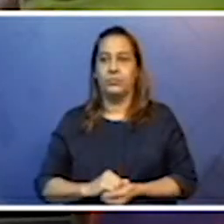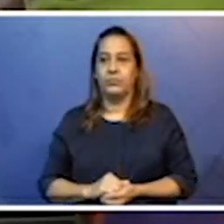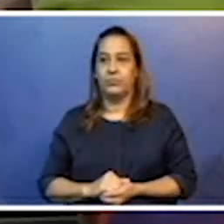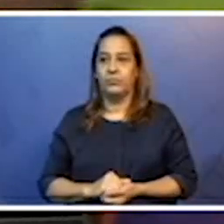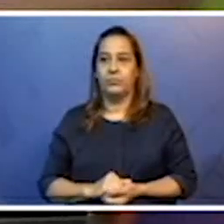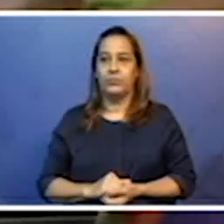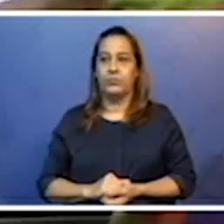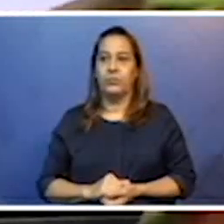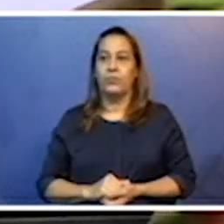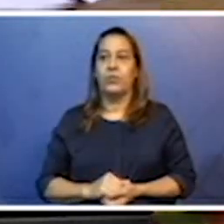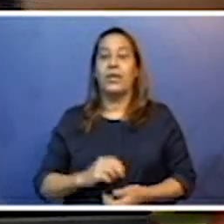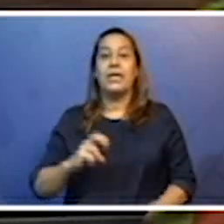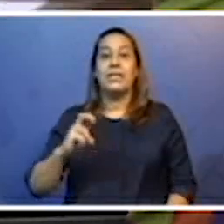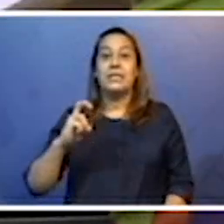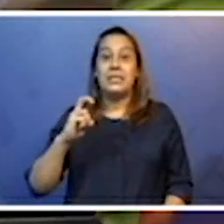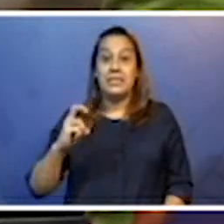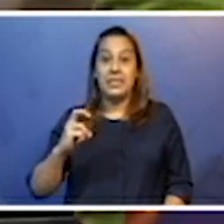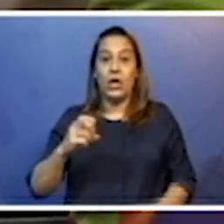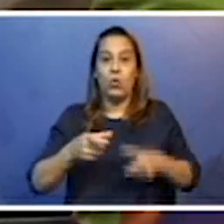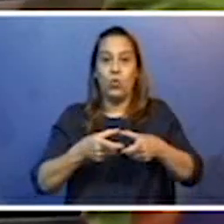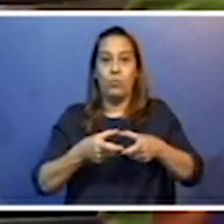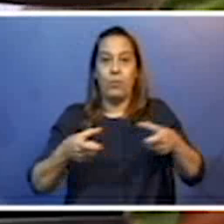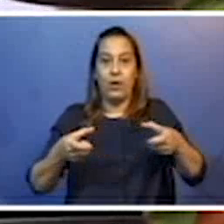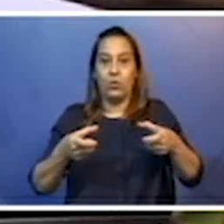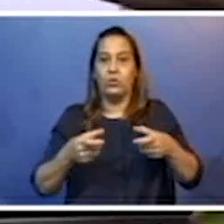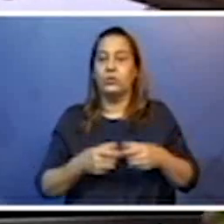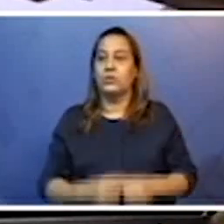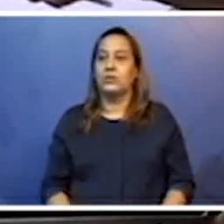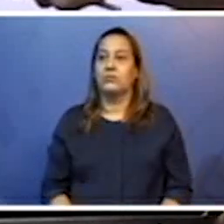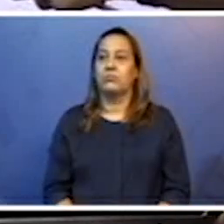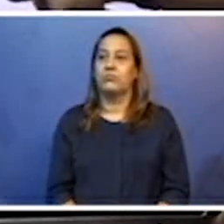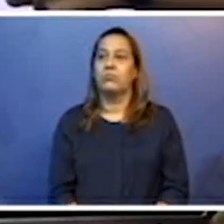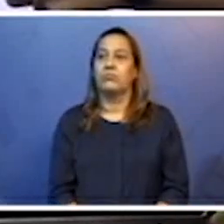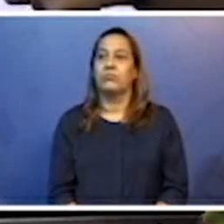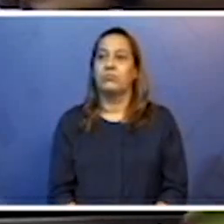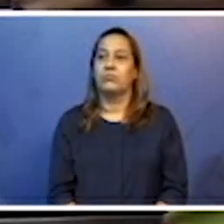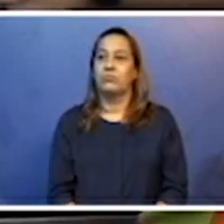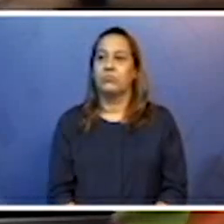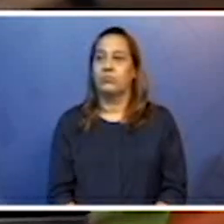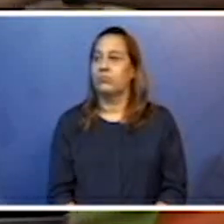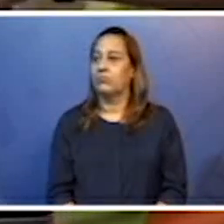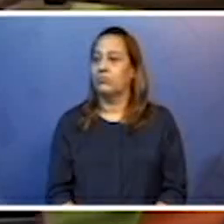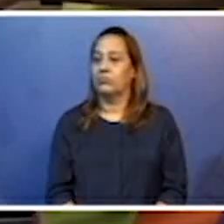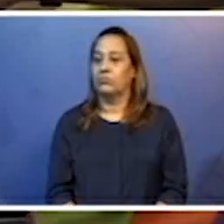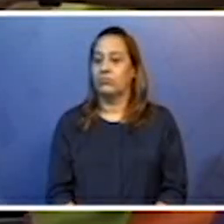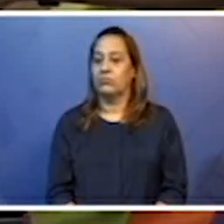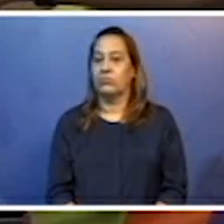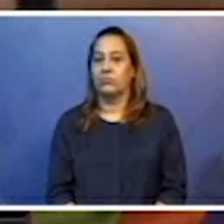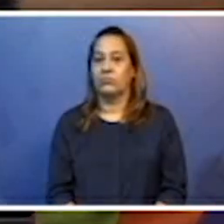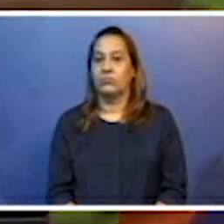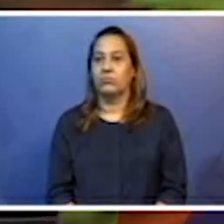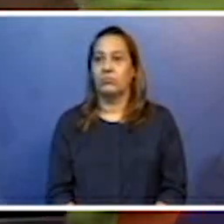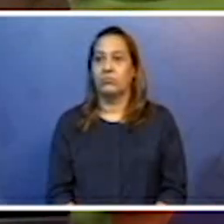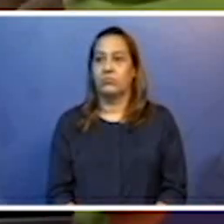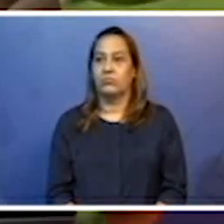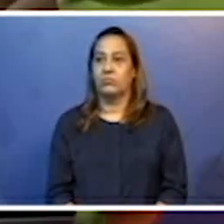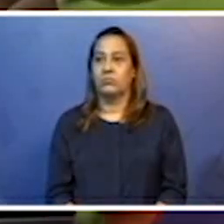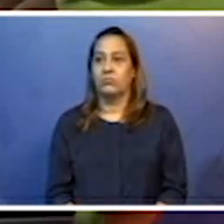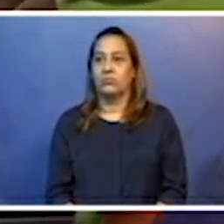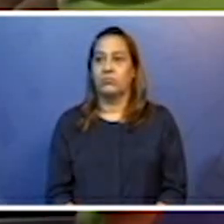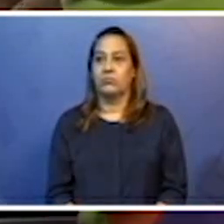3, 4, 5, porque ó, a hora que eu faço toda essa conta aqui, que a gente foi dando pulinhos,